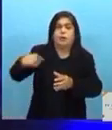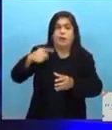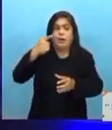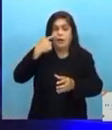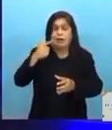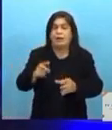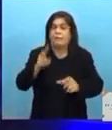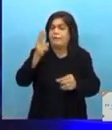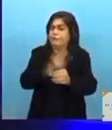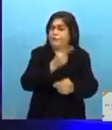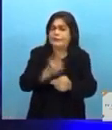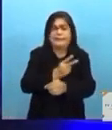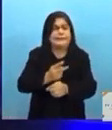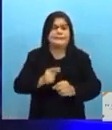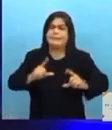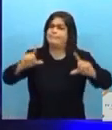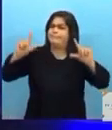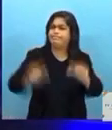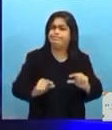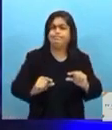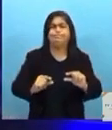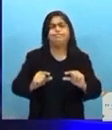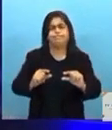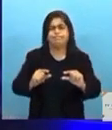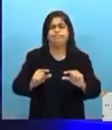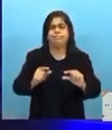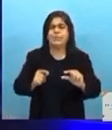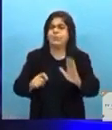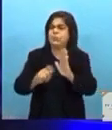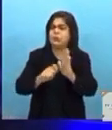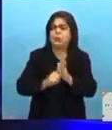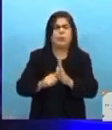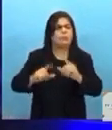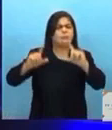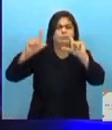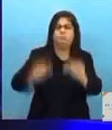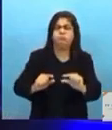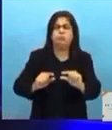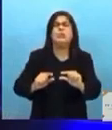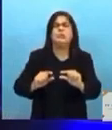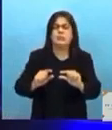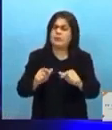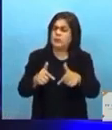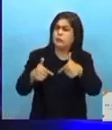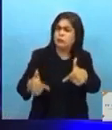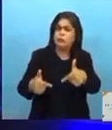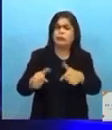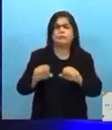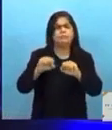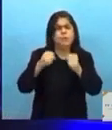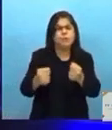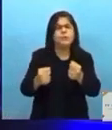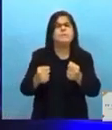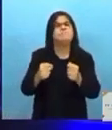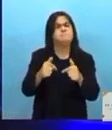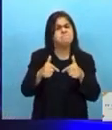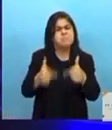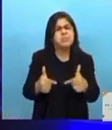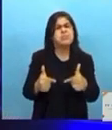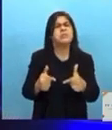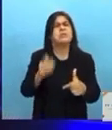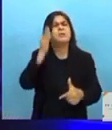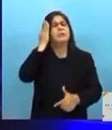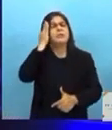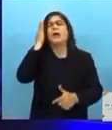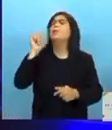a violência, nós precisamos combater, né, o tráfico de drogas, e nós vamos fazer isso com vontade, de quem